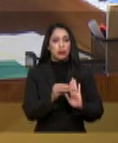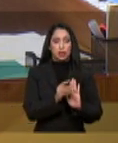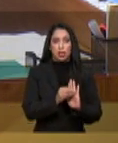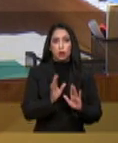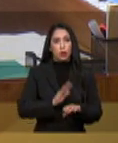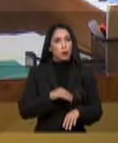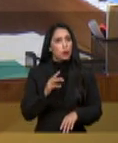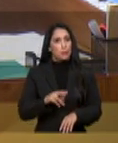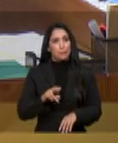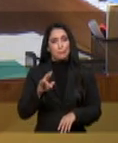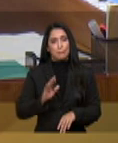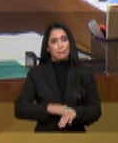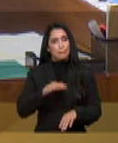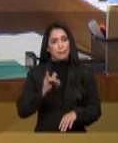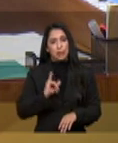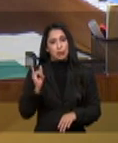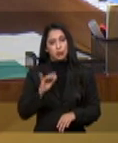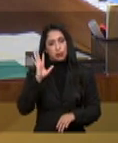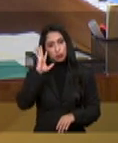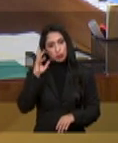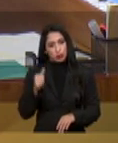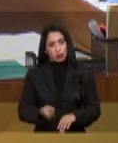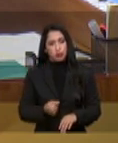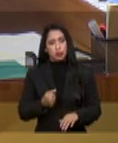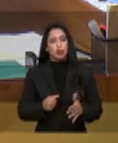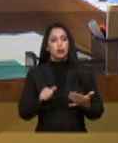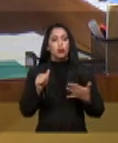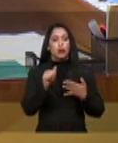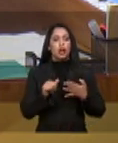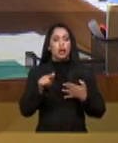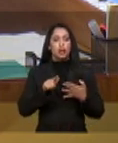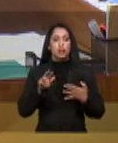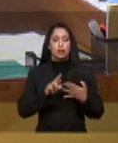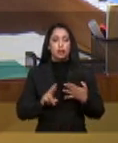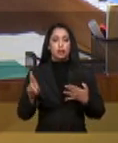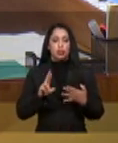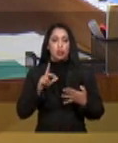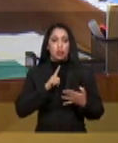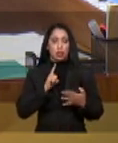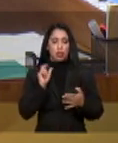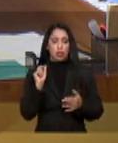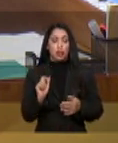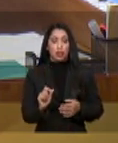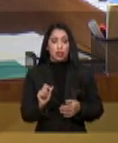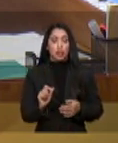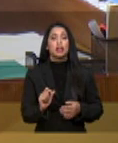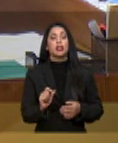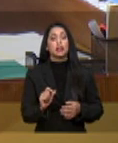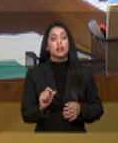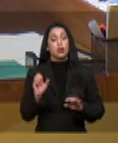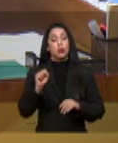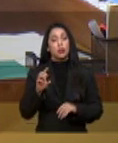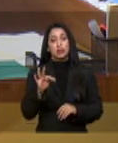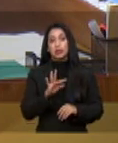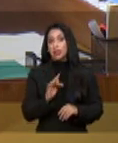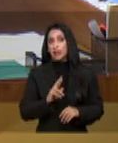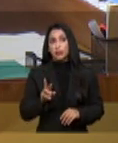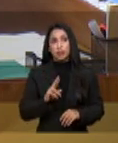questão. Afirmou que, na ocasião do julgamento do agravo regimental, no inquérito 2537, esta Corte não teria